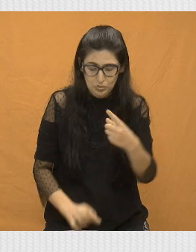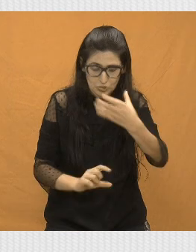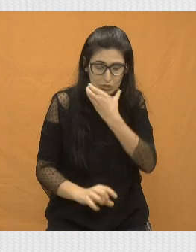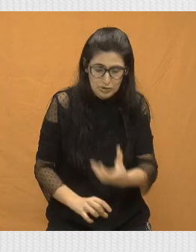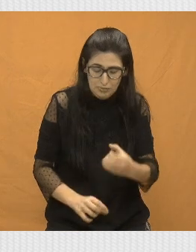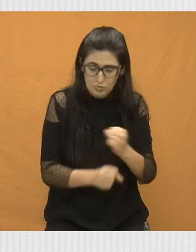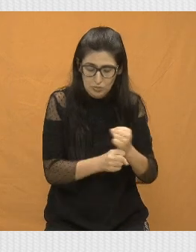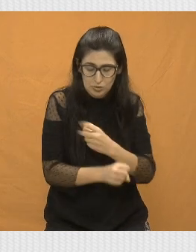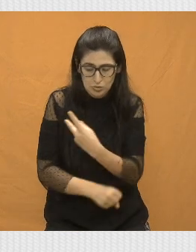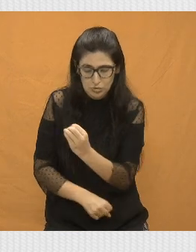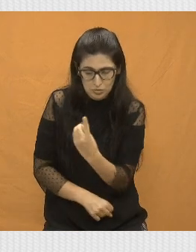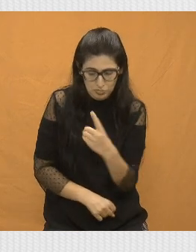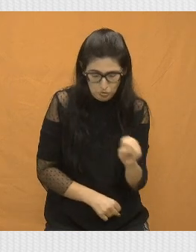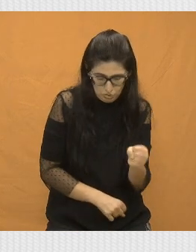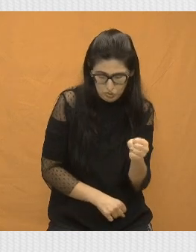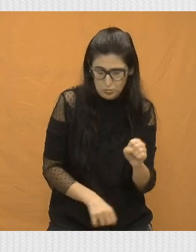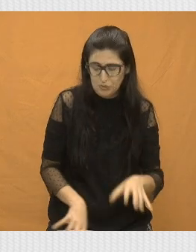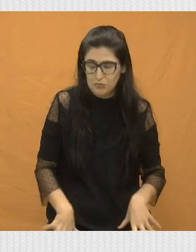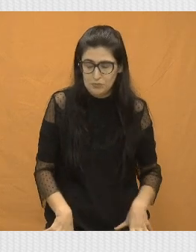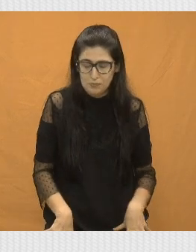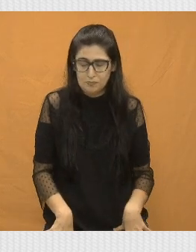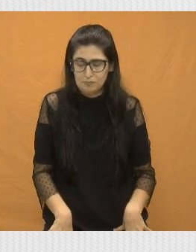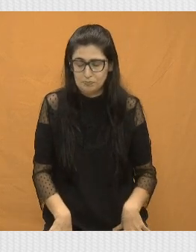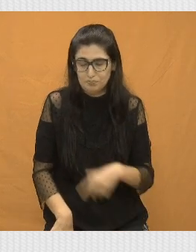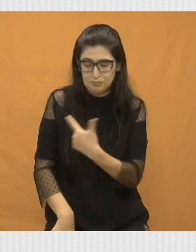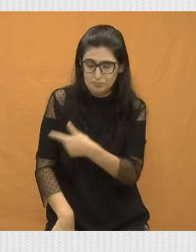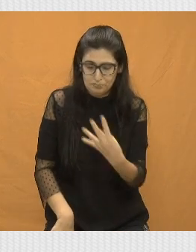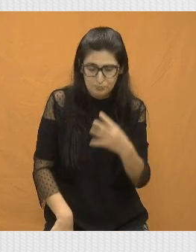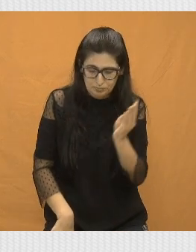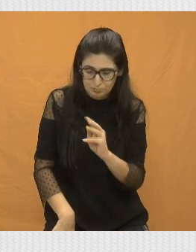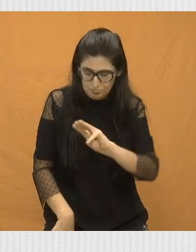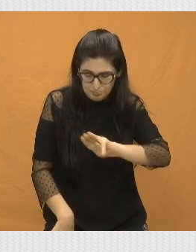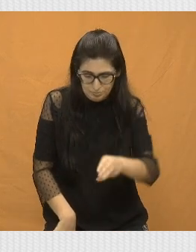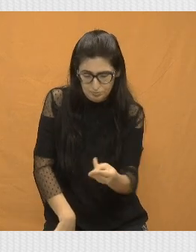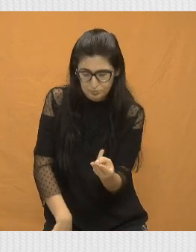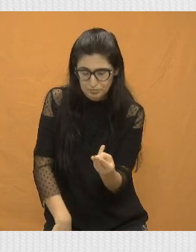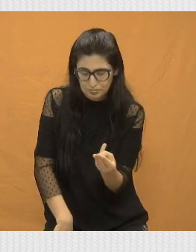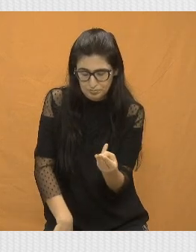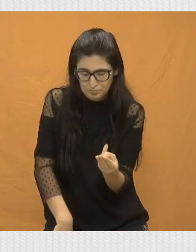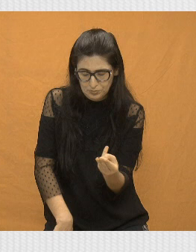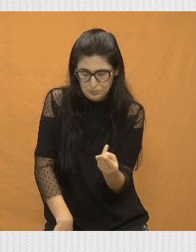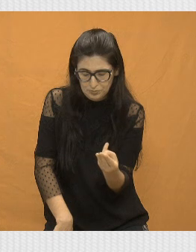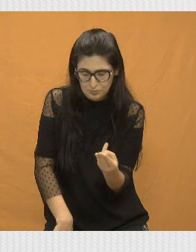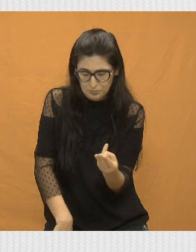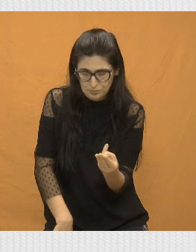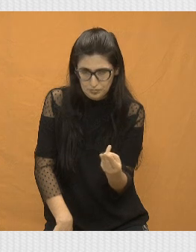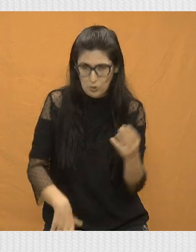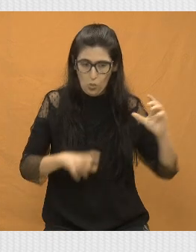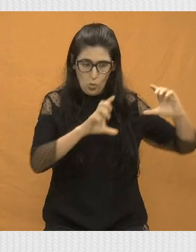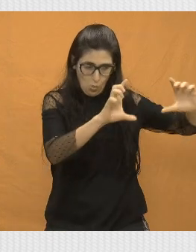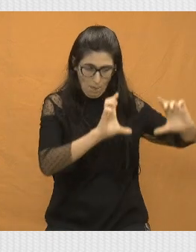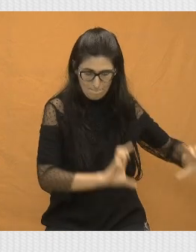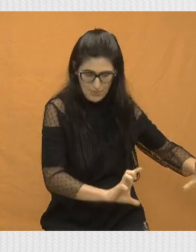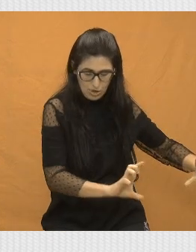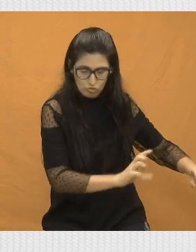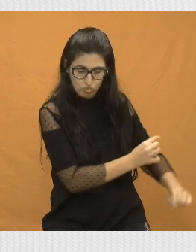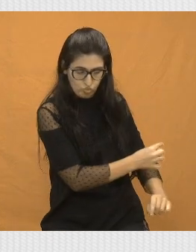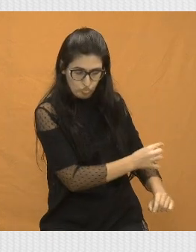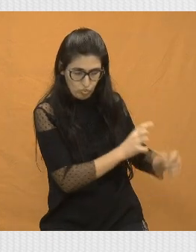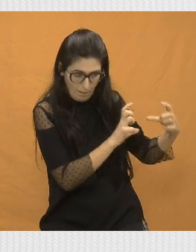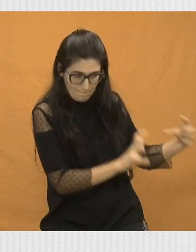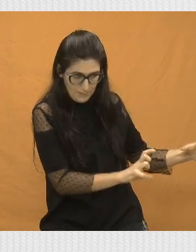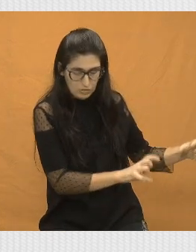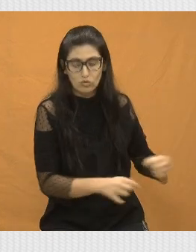de 2018, vamos pegar ali 24 milhões, né, quadro de baixo. Se eu